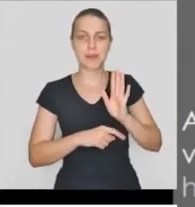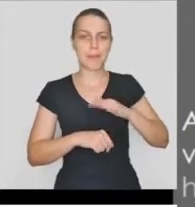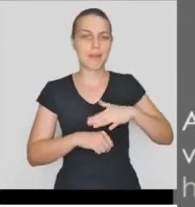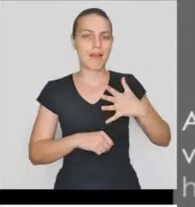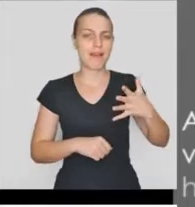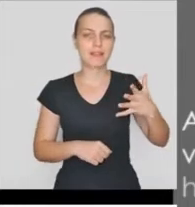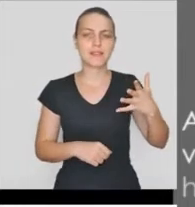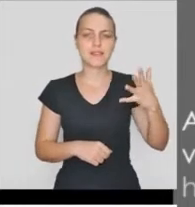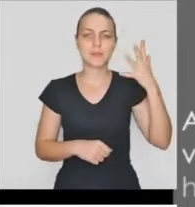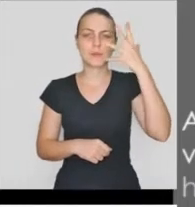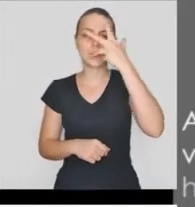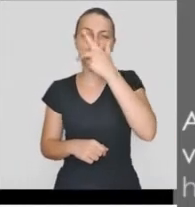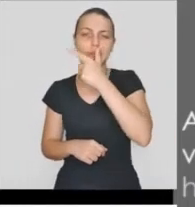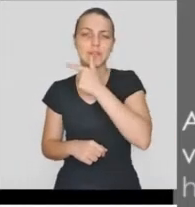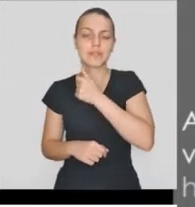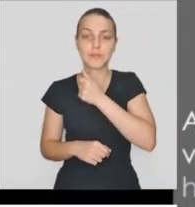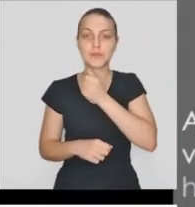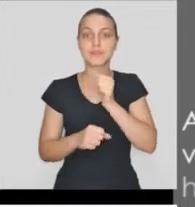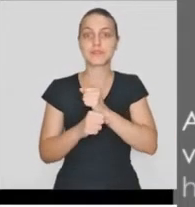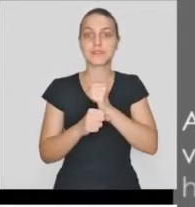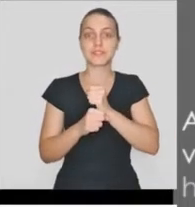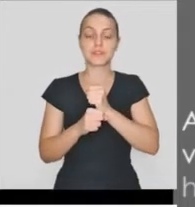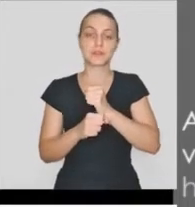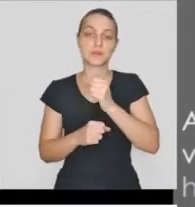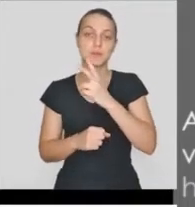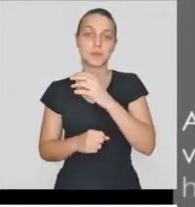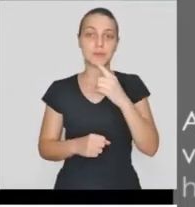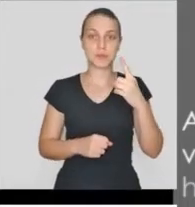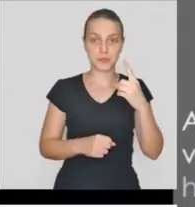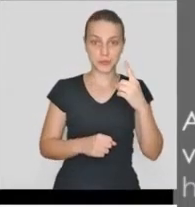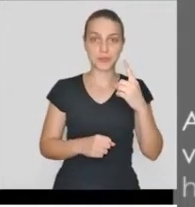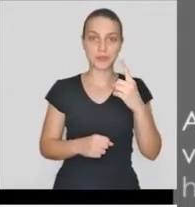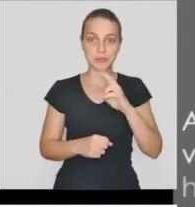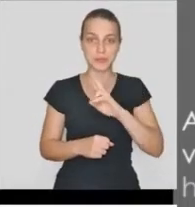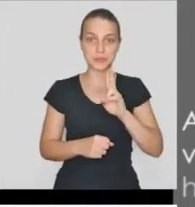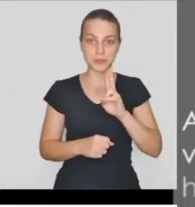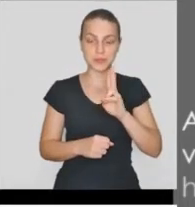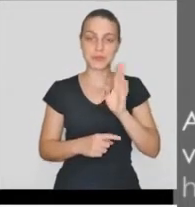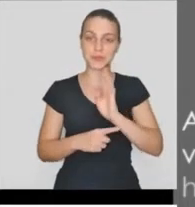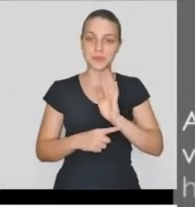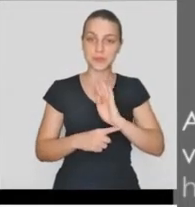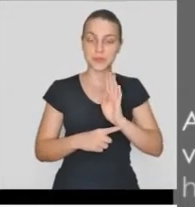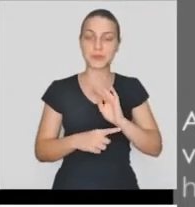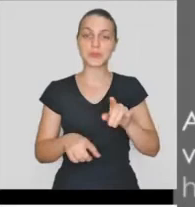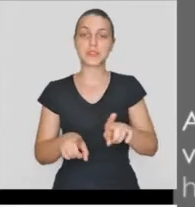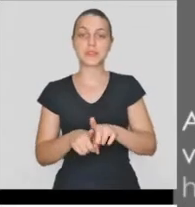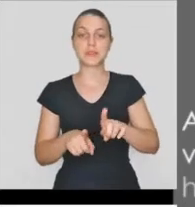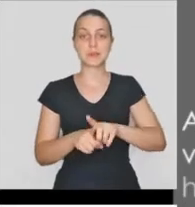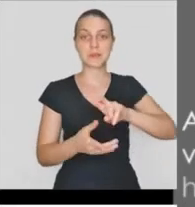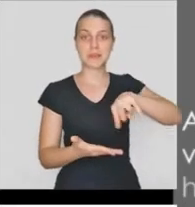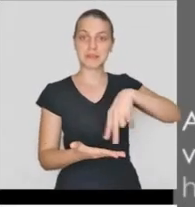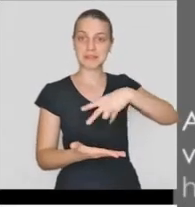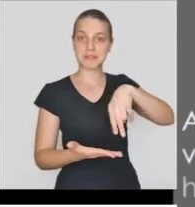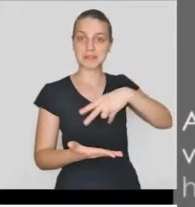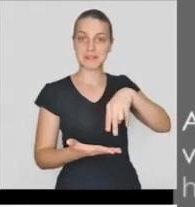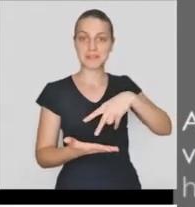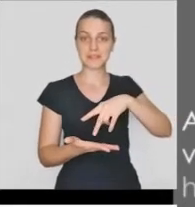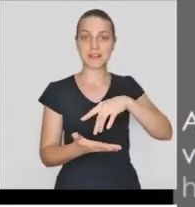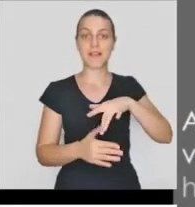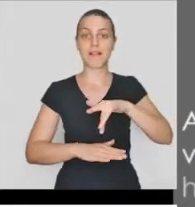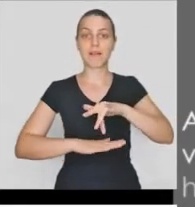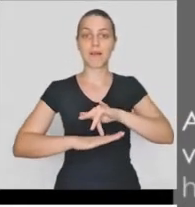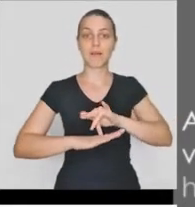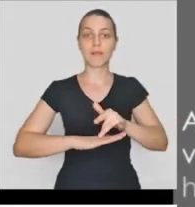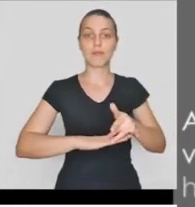2001, Uma Odisseia no Espaço, nos anos 60, pelo Stanley Kubrick. A dança clássica, de balé, uma